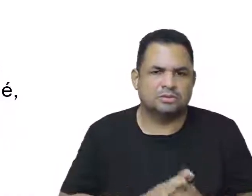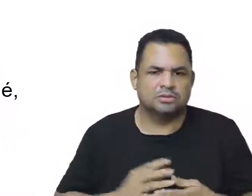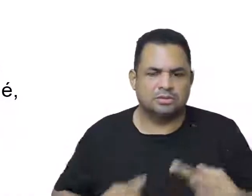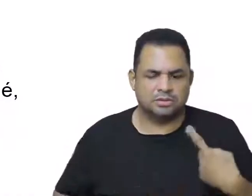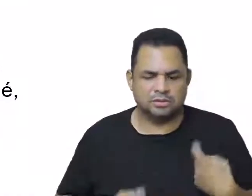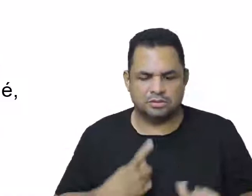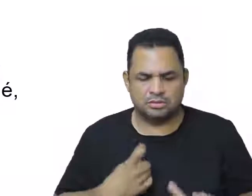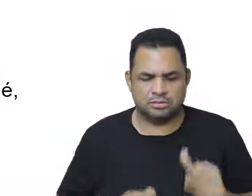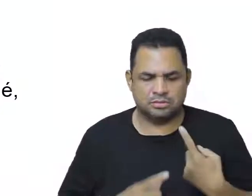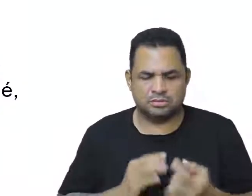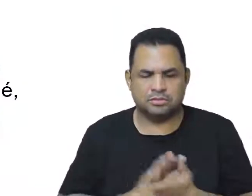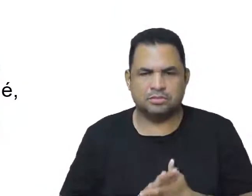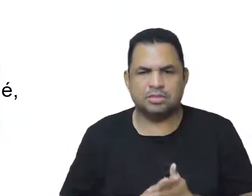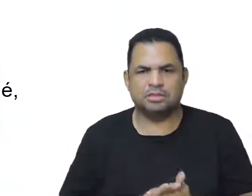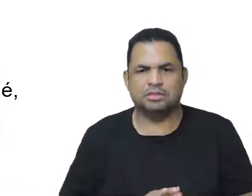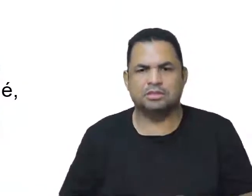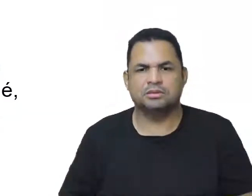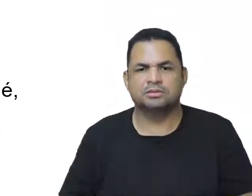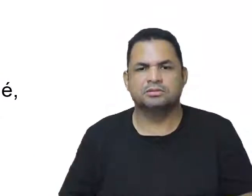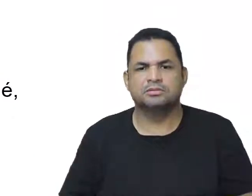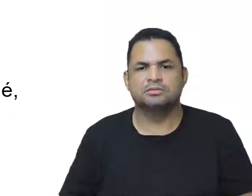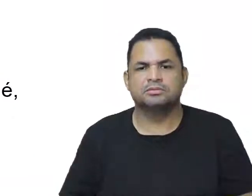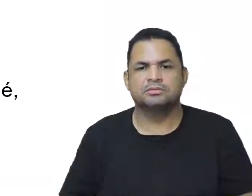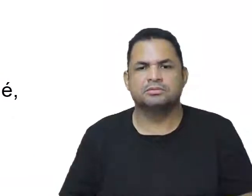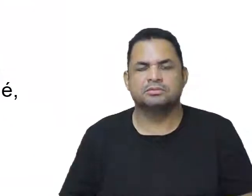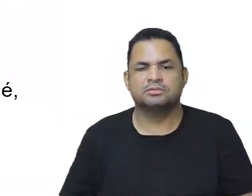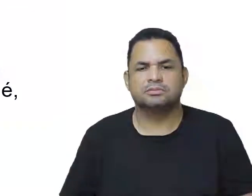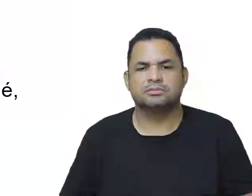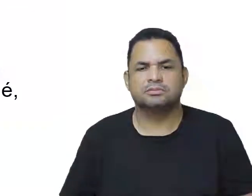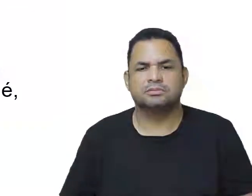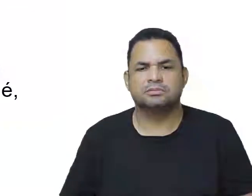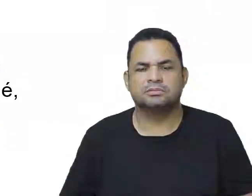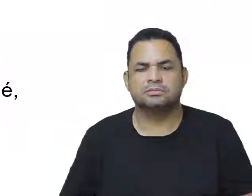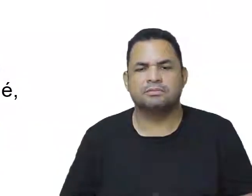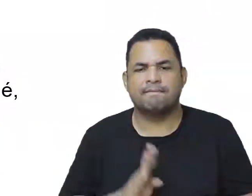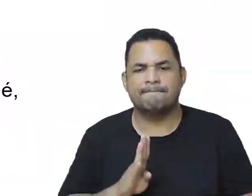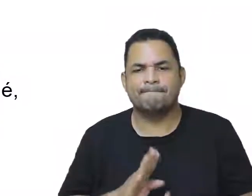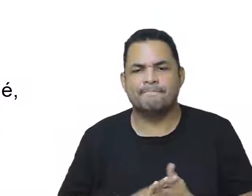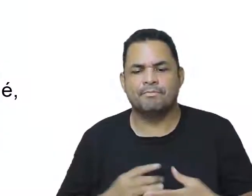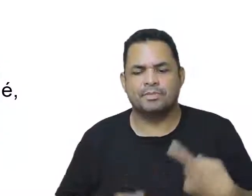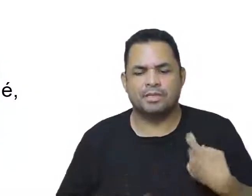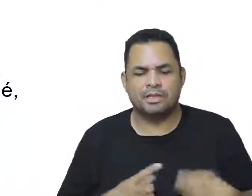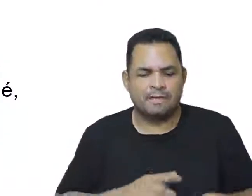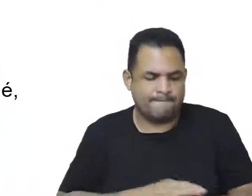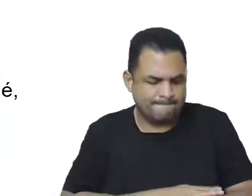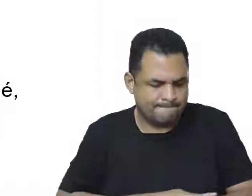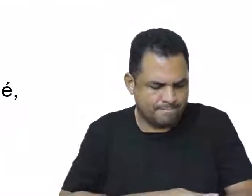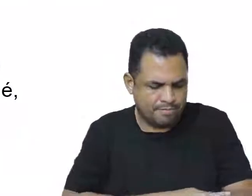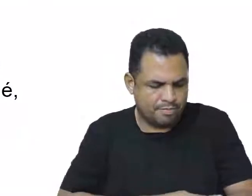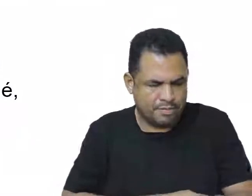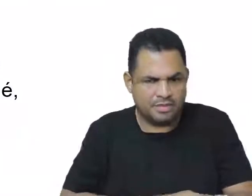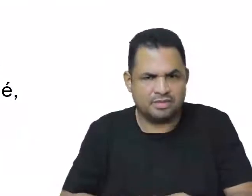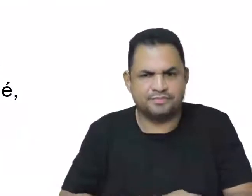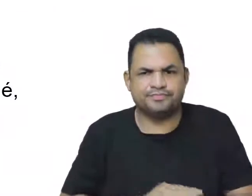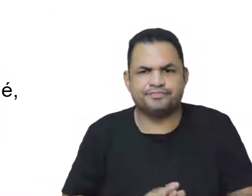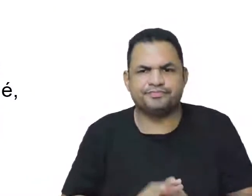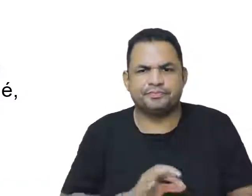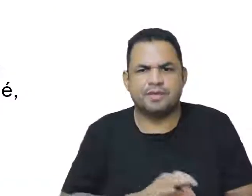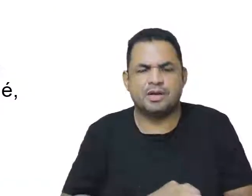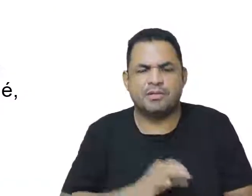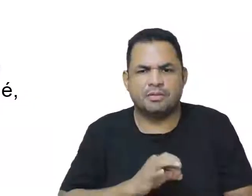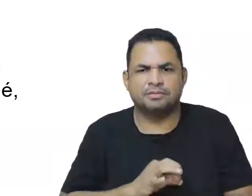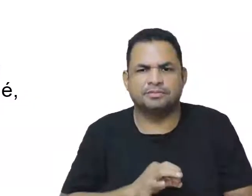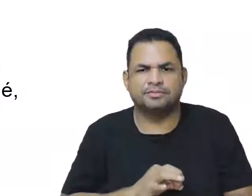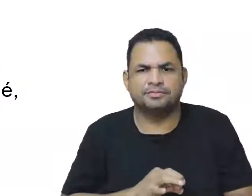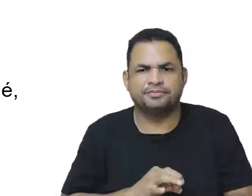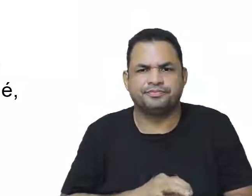chamada Staphylococcus aureus, que são bactérias de pele. E muitas vezes você arranca um pelinho aqui